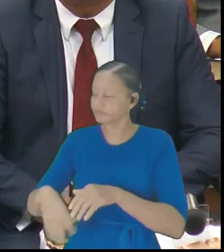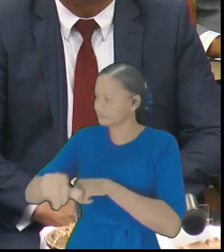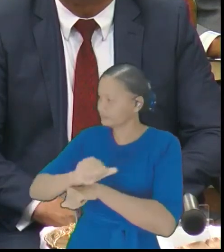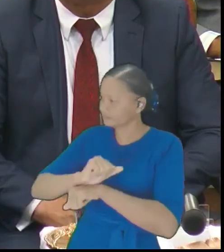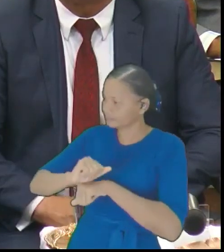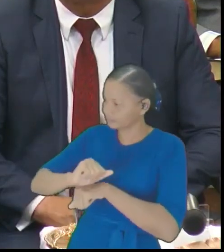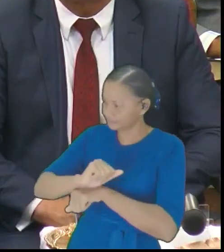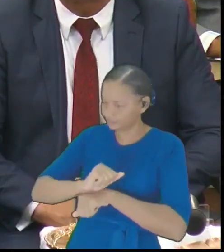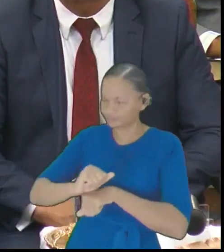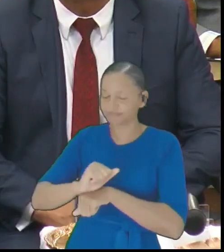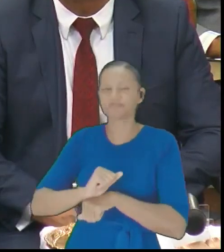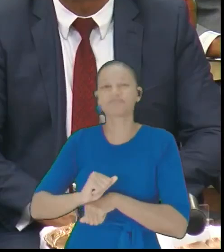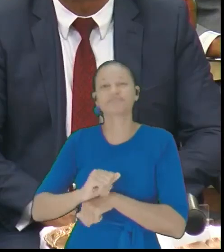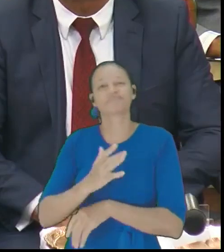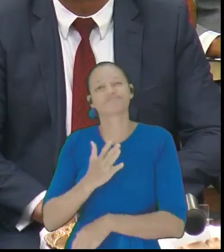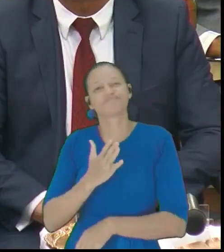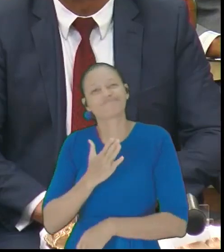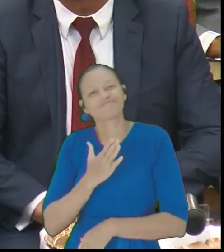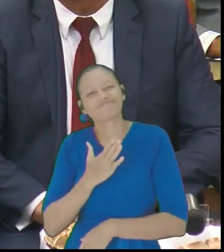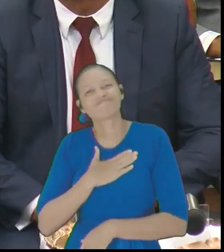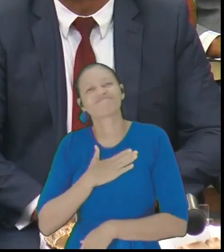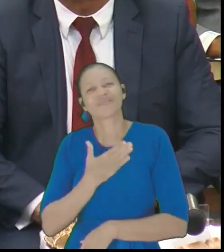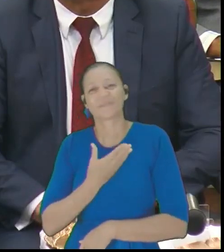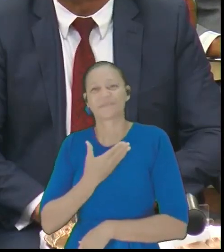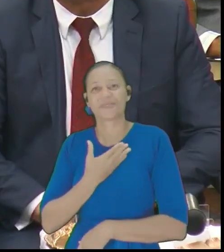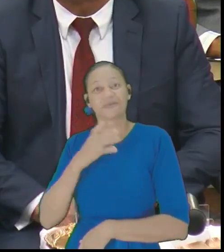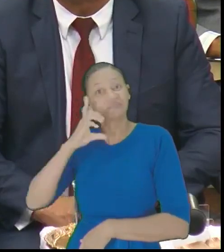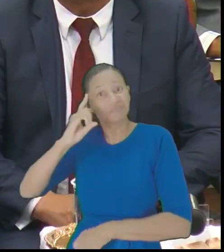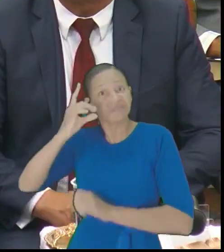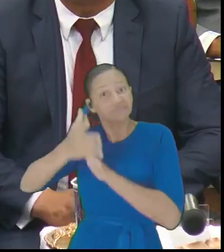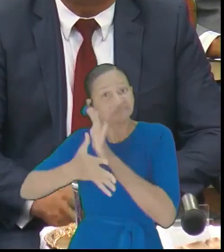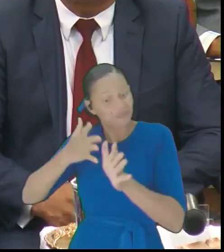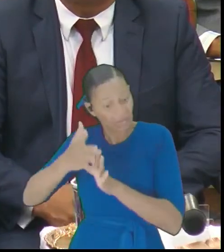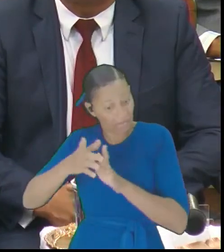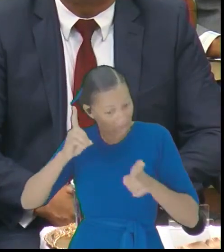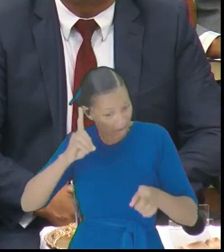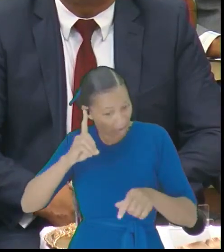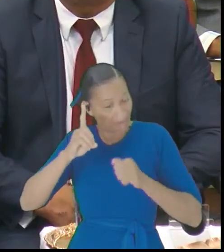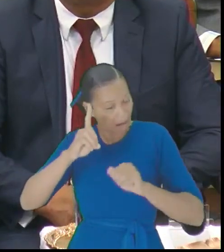Abraão é meu amigo.